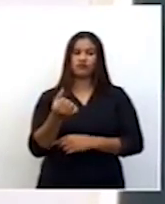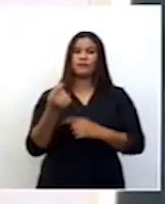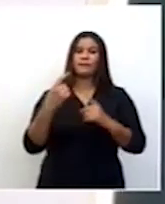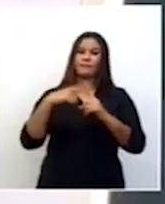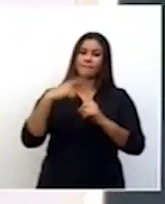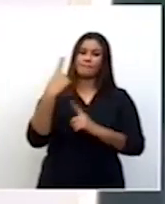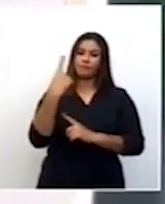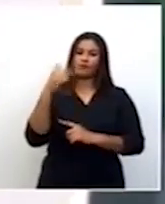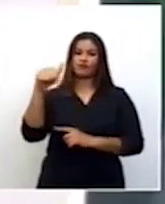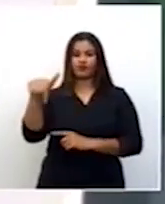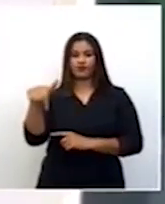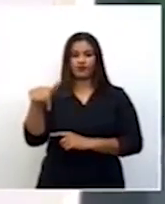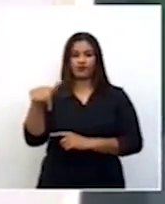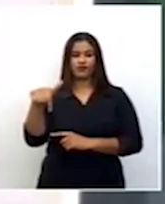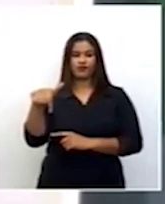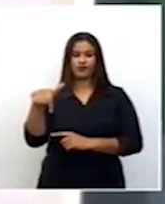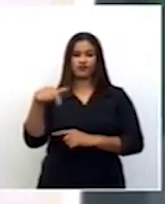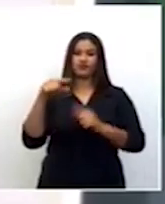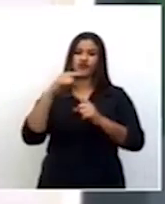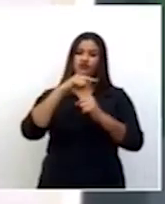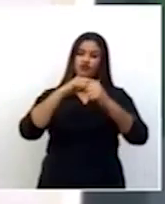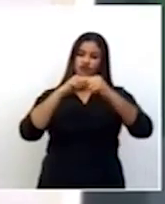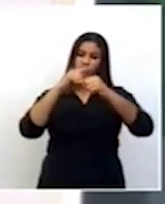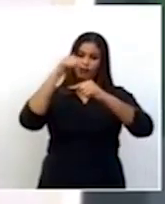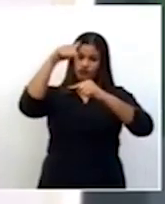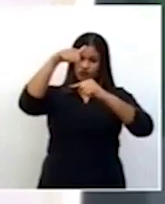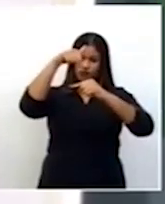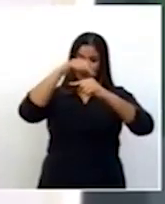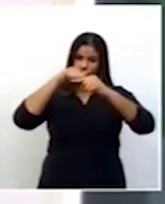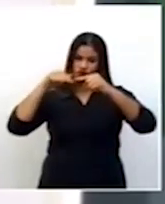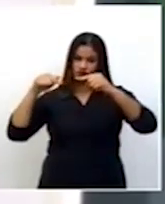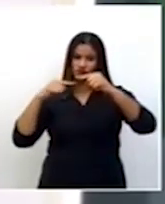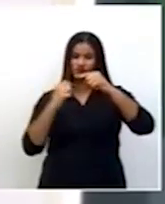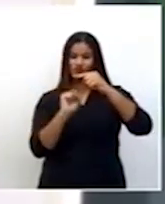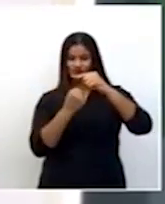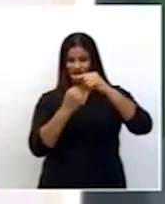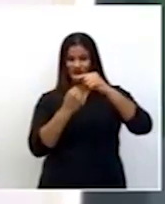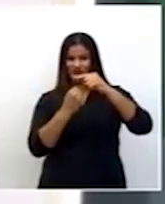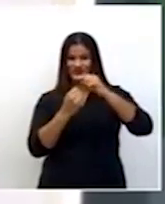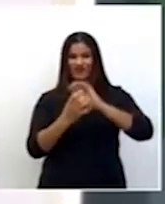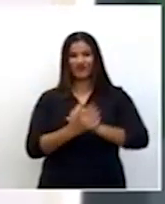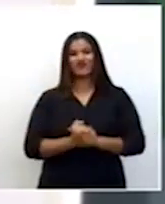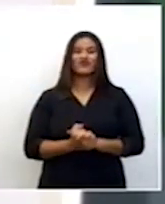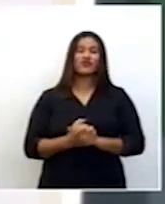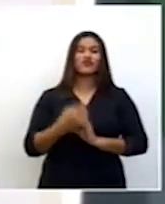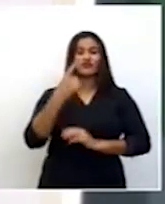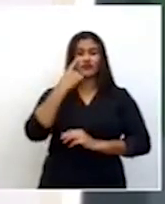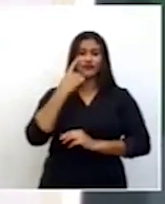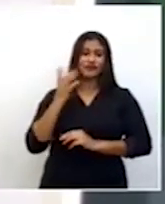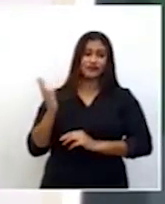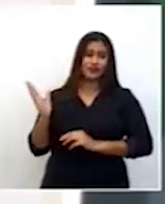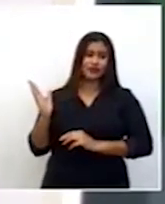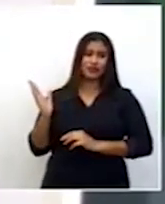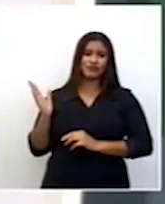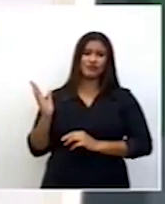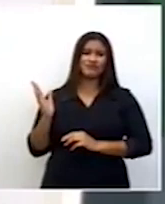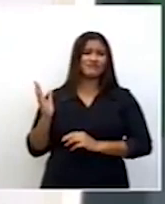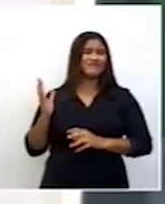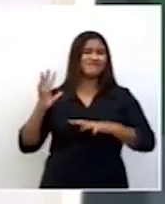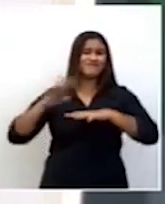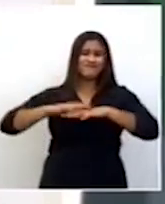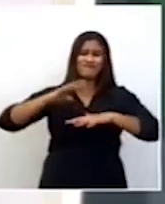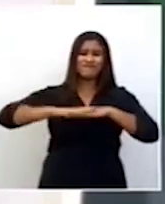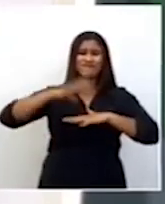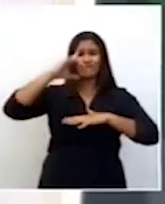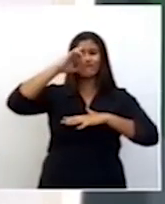7 sobre 8. Olha que trabalho dá fazer a soma só dos 3 primeiros termos.